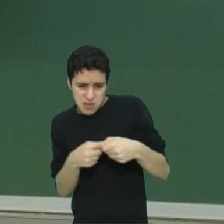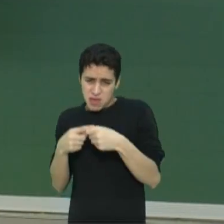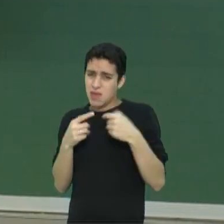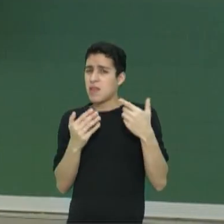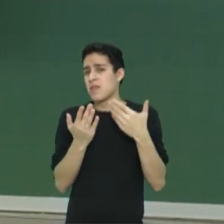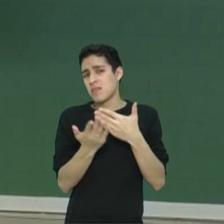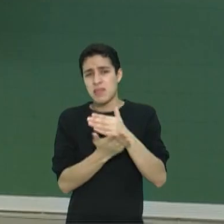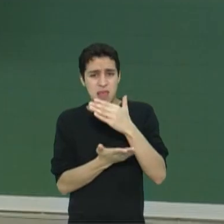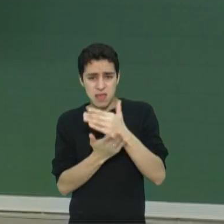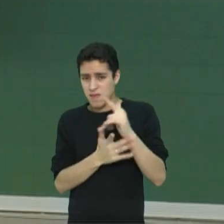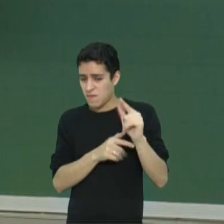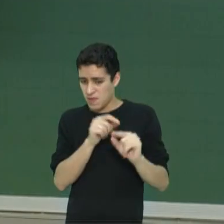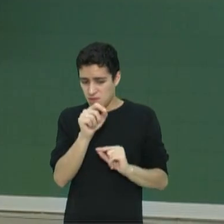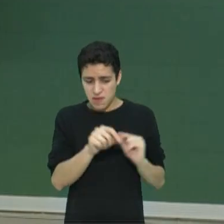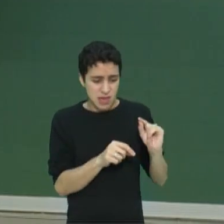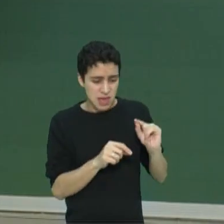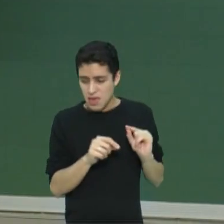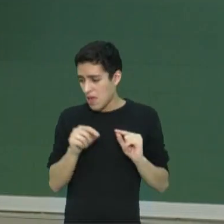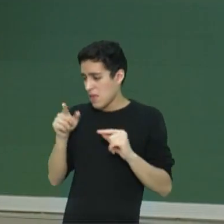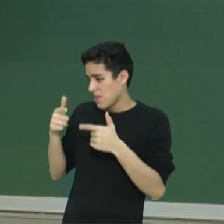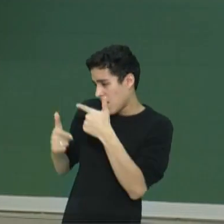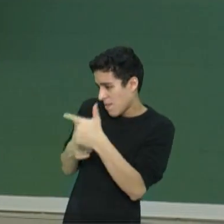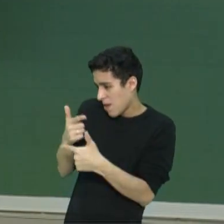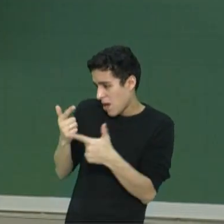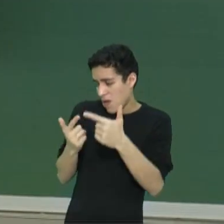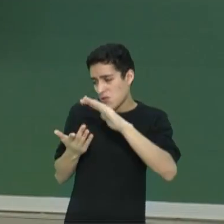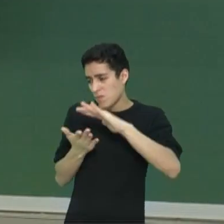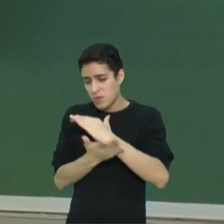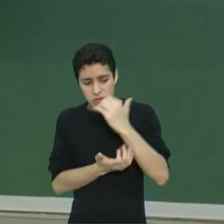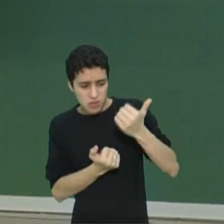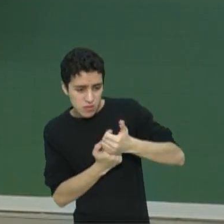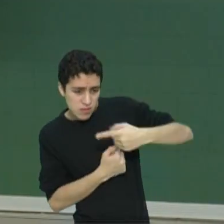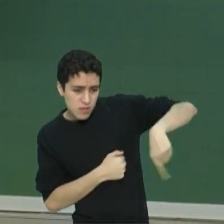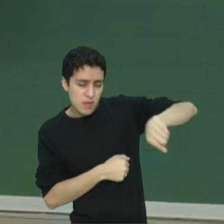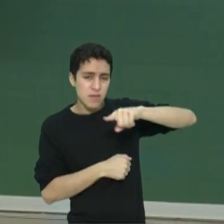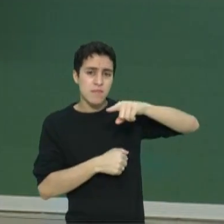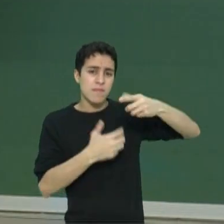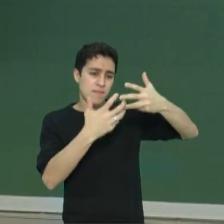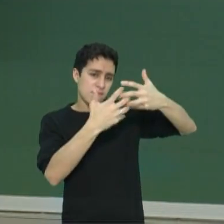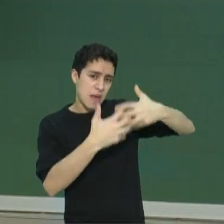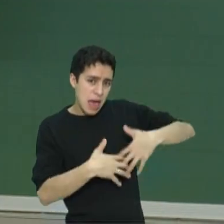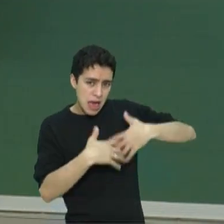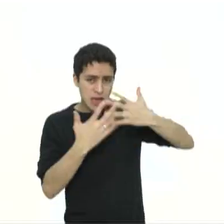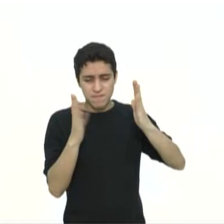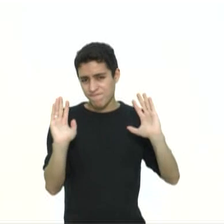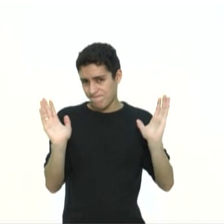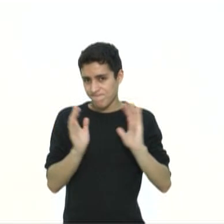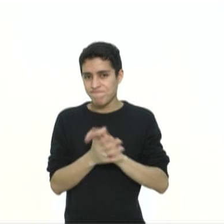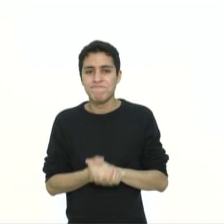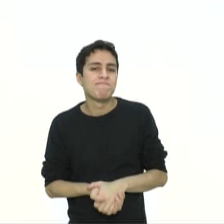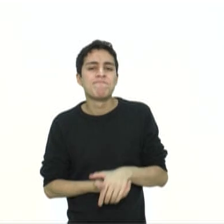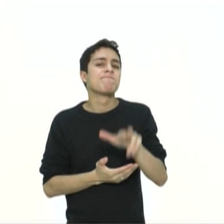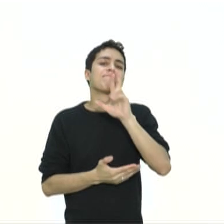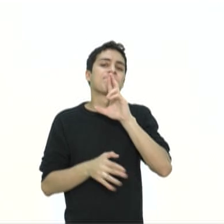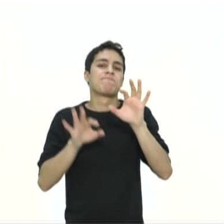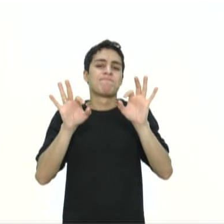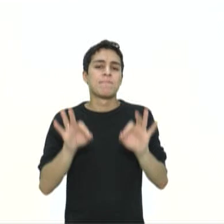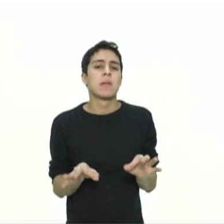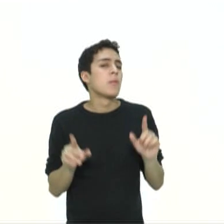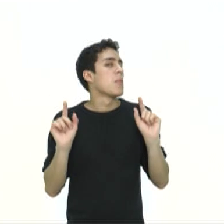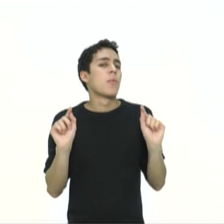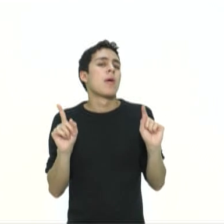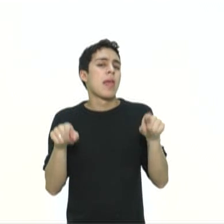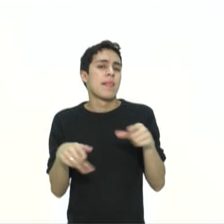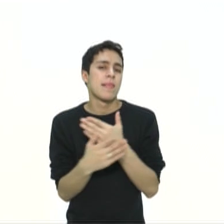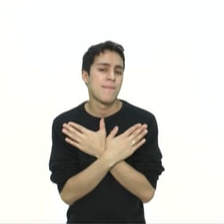a substituição da mão de obra por máquinas é um aumento de violência urbana então a resposta correta é o desemprego